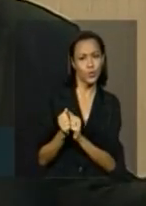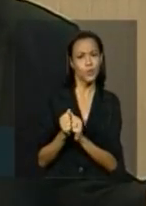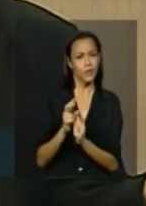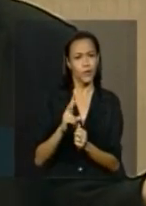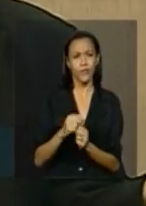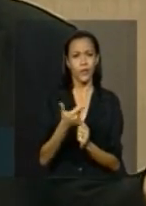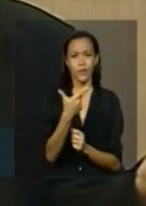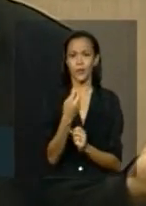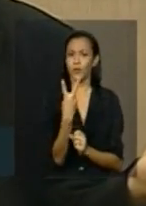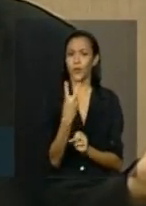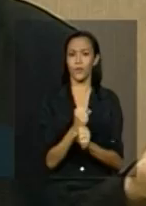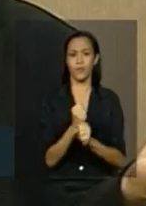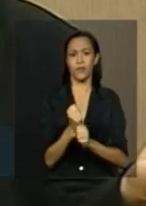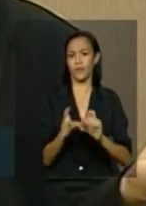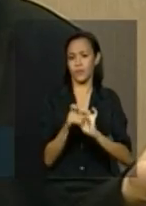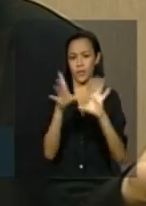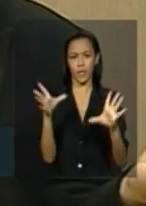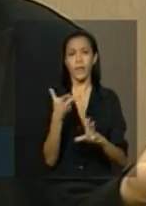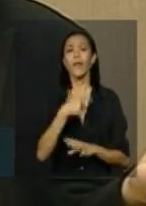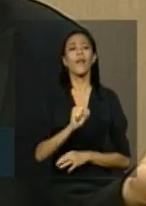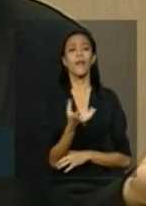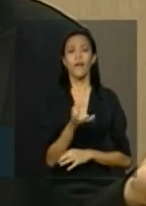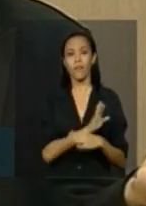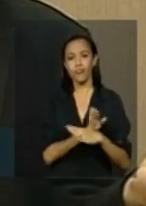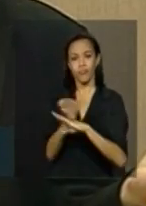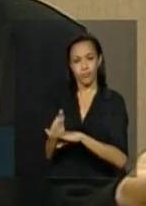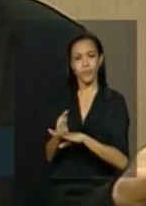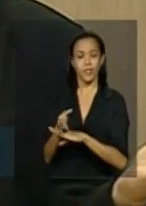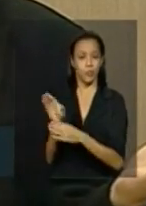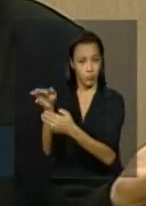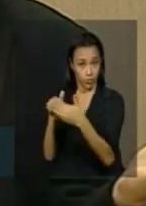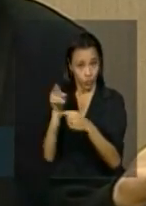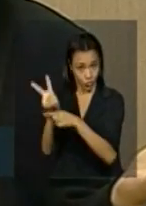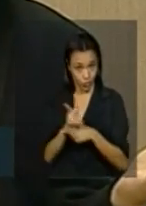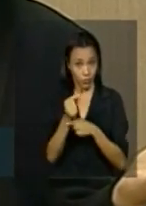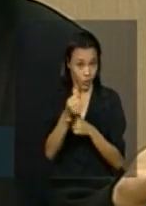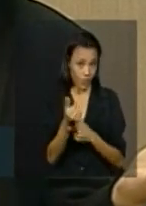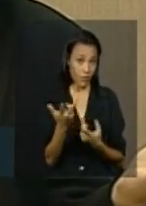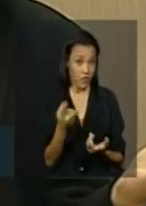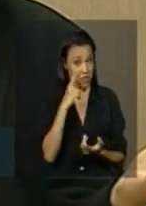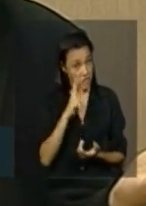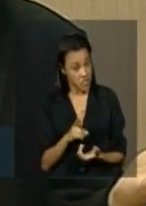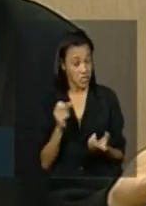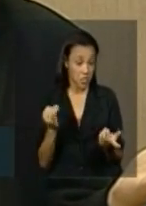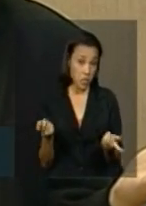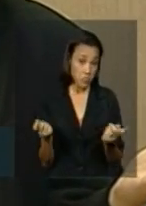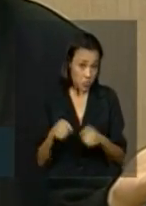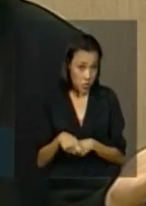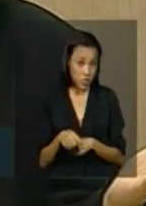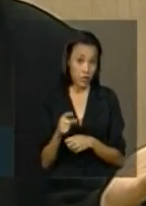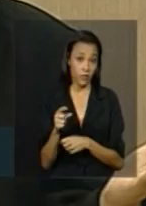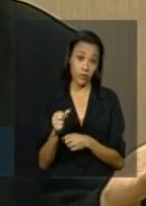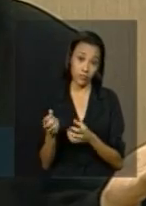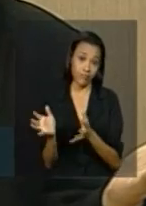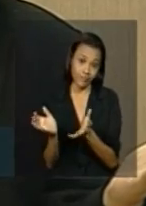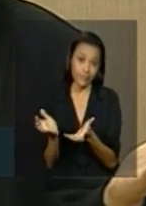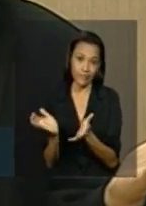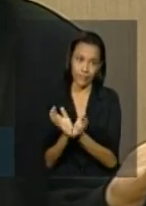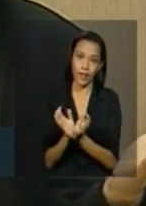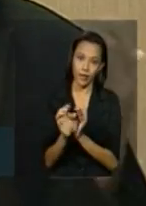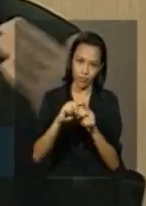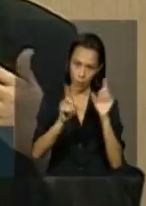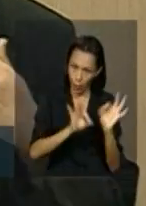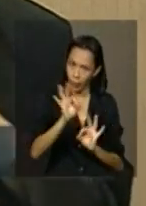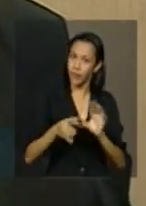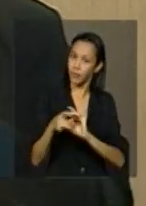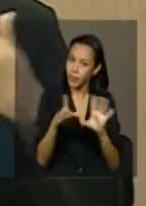durante 2 anos 2 exercício 201 2012 agora vamos ver se juridicamente a gente ainda pode tornar disponível recurso para elaboração de plano